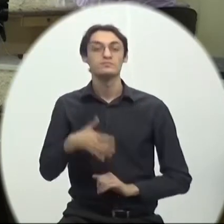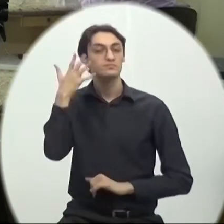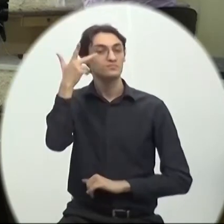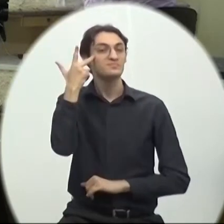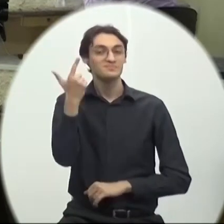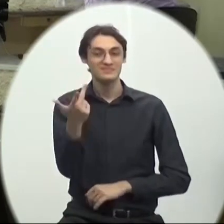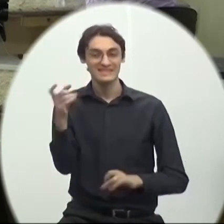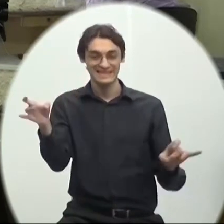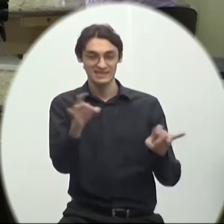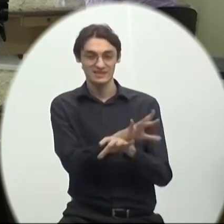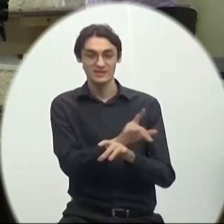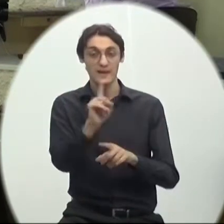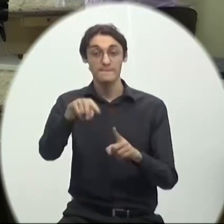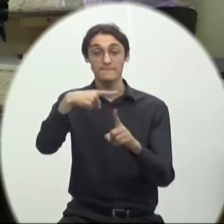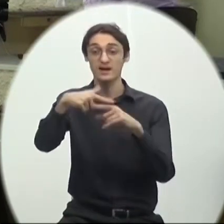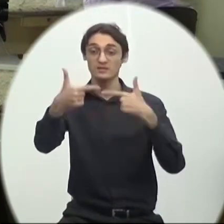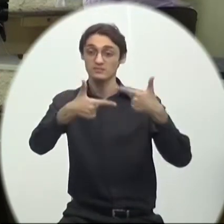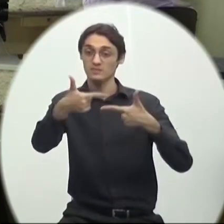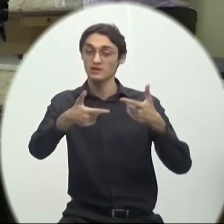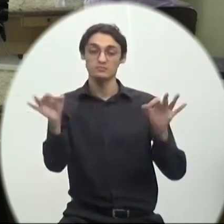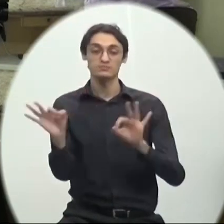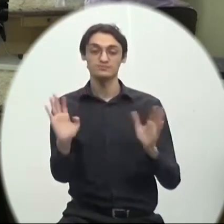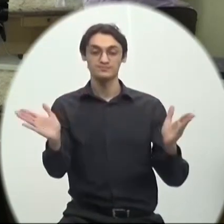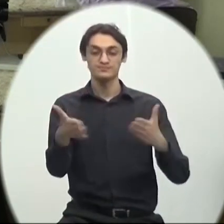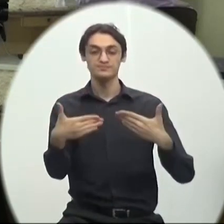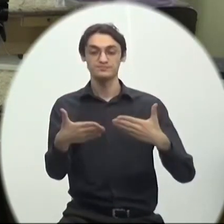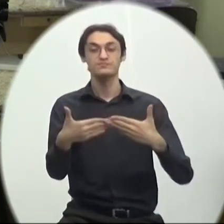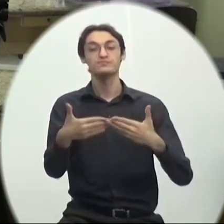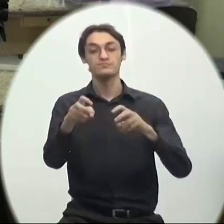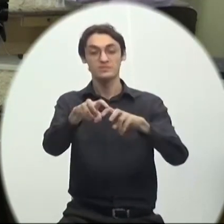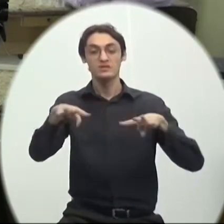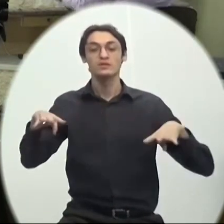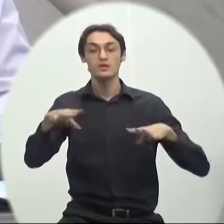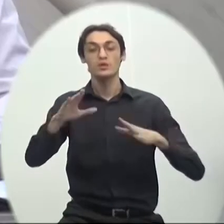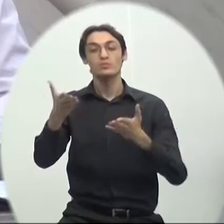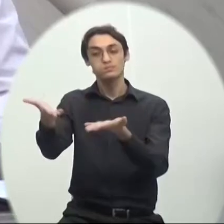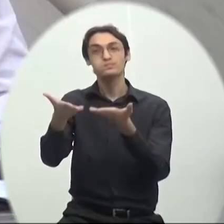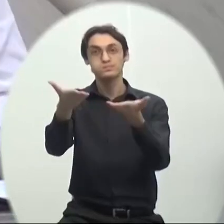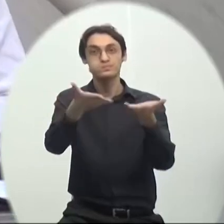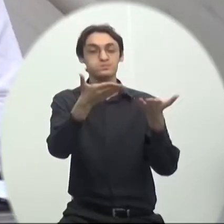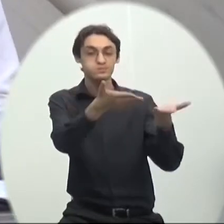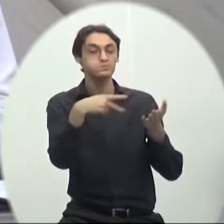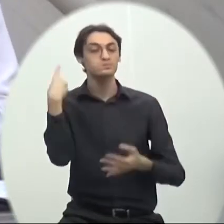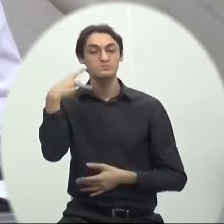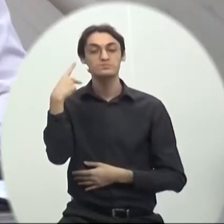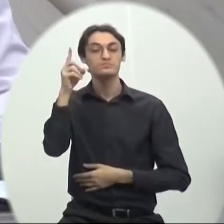Terminada a ordem do dia, não havendo mais nada a tratar, encerramos os trabalhos da presente sessão, convocando os senhores